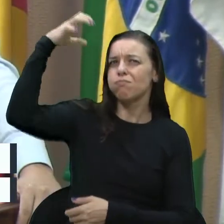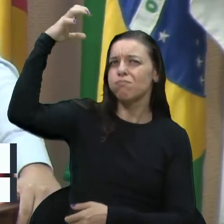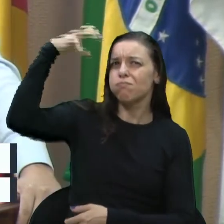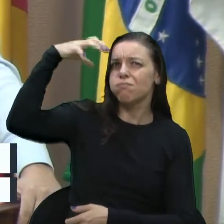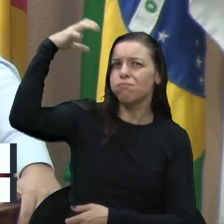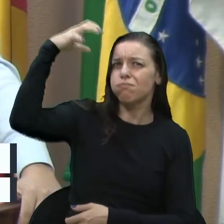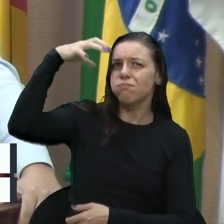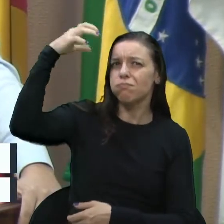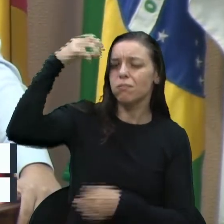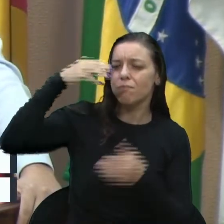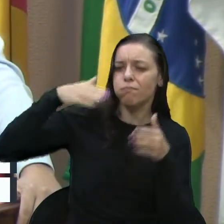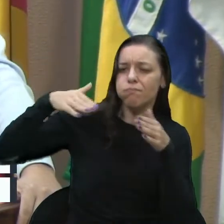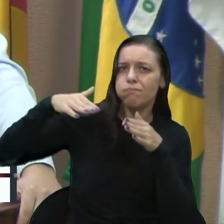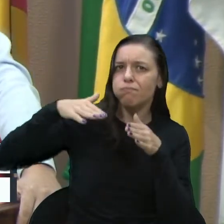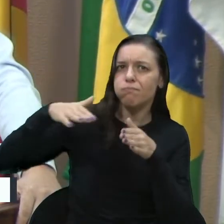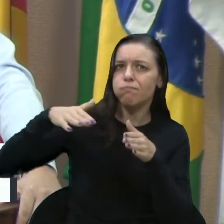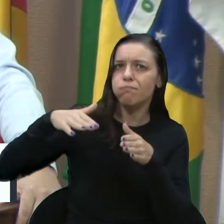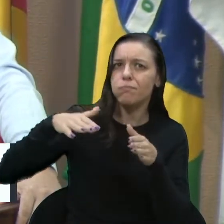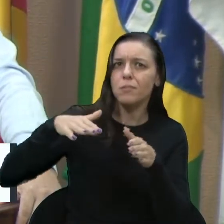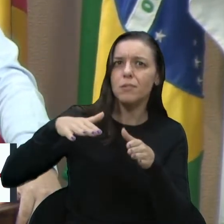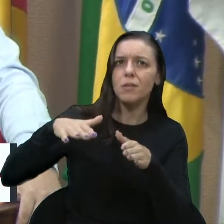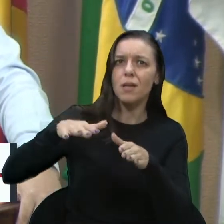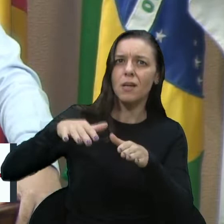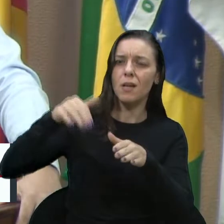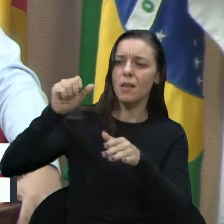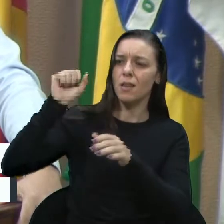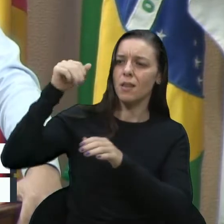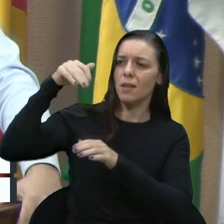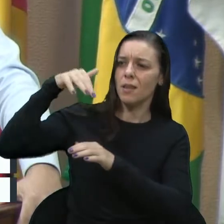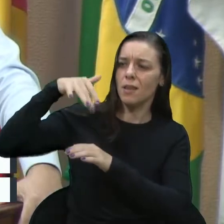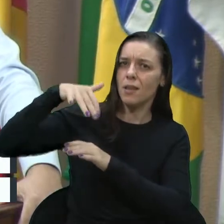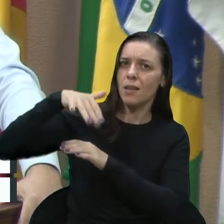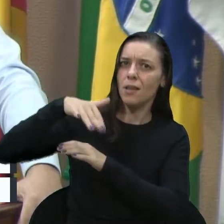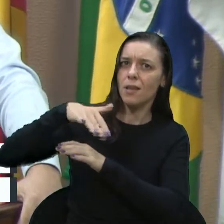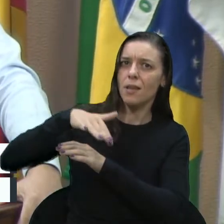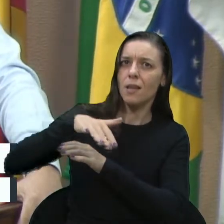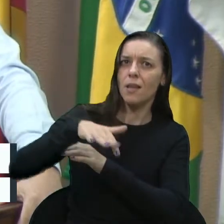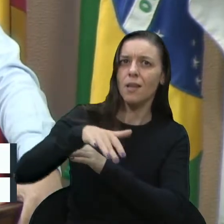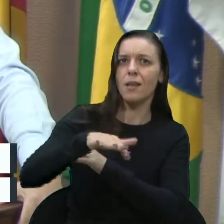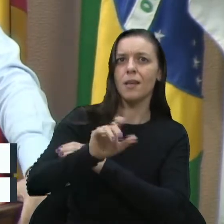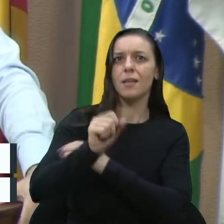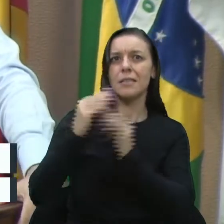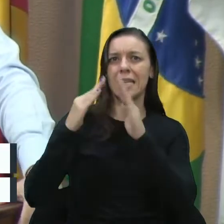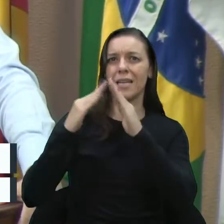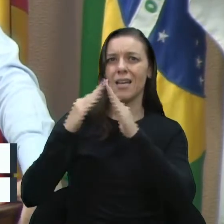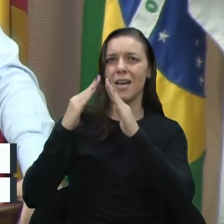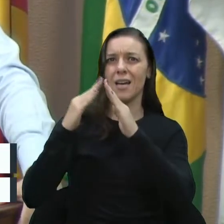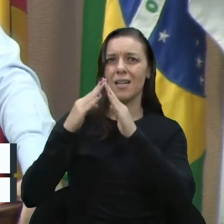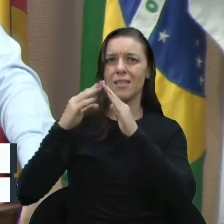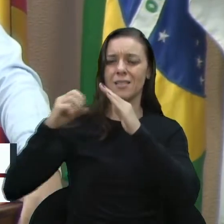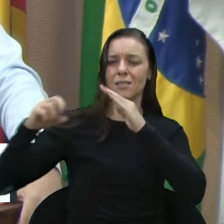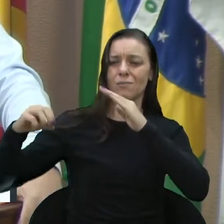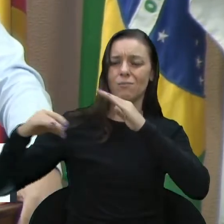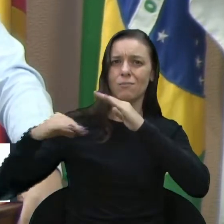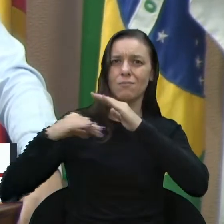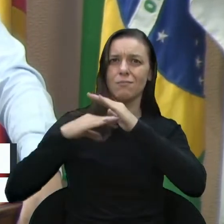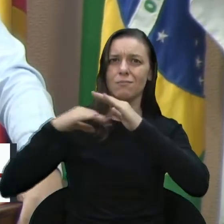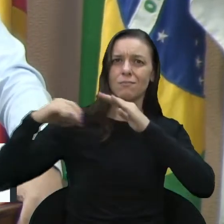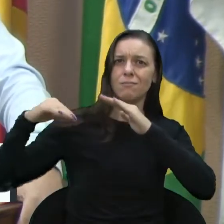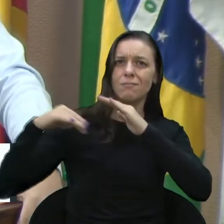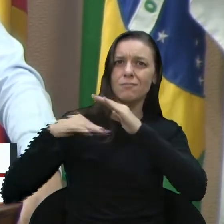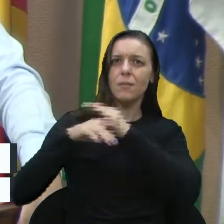que estão enfrentando eles. Deslizamentos de terras, casas invadidas por